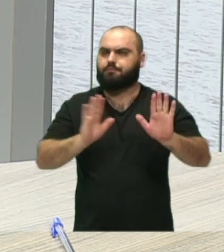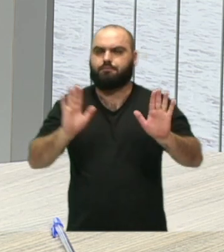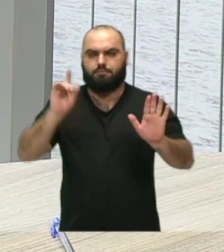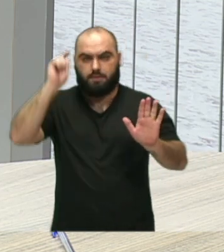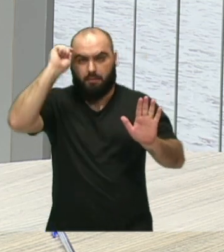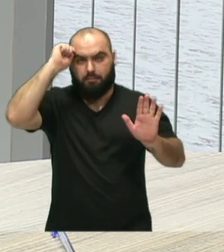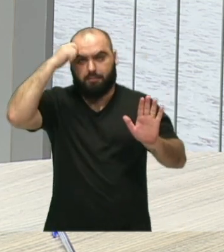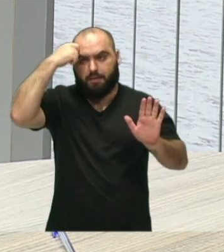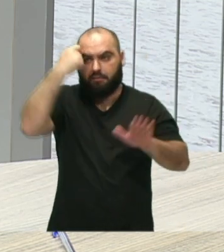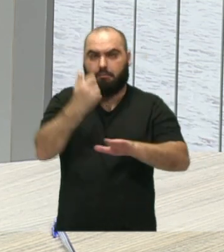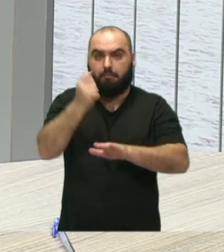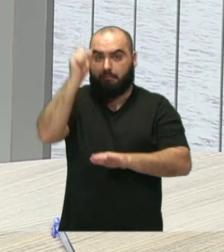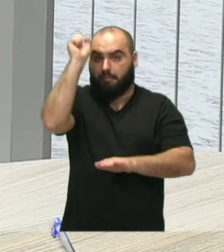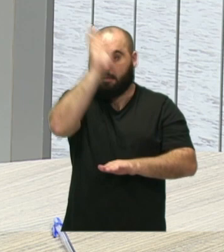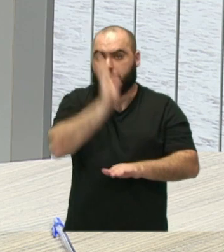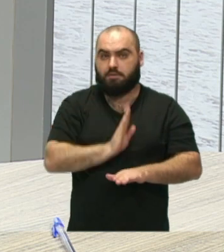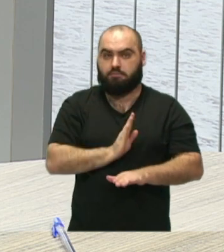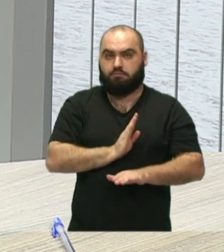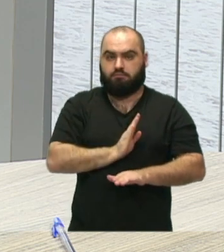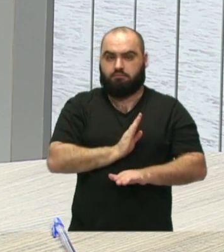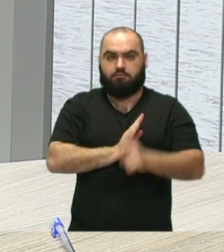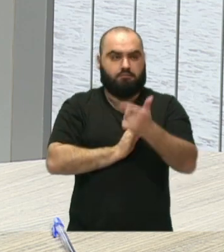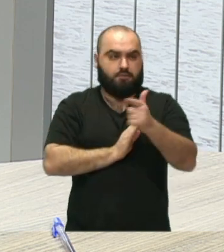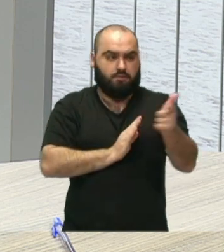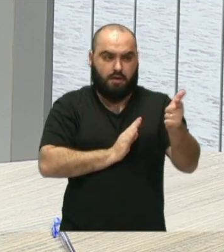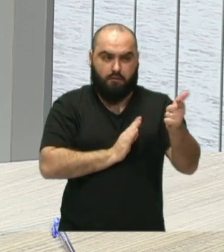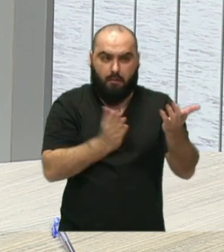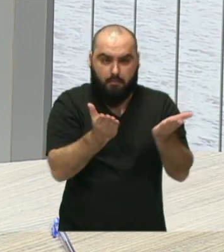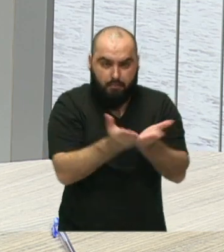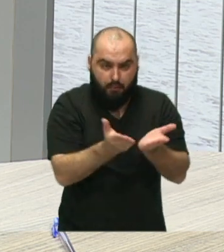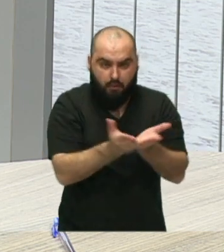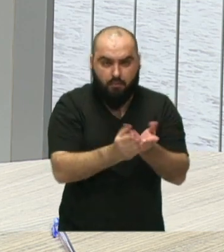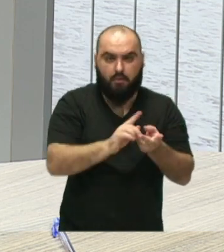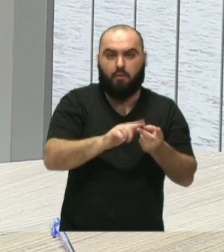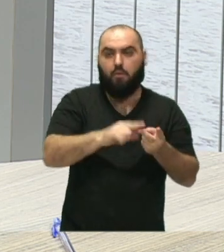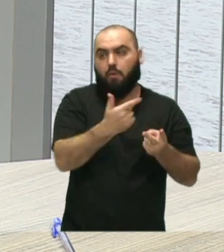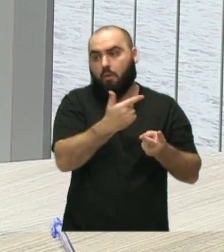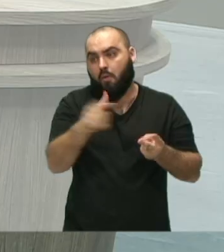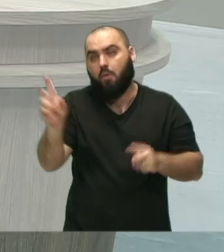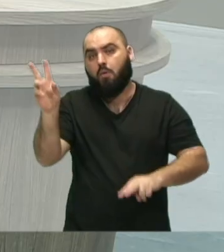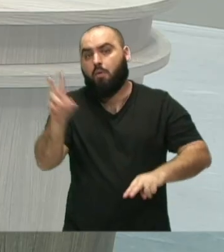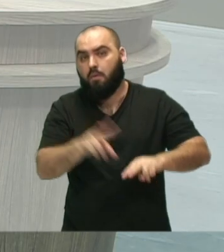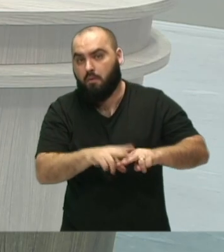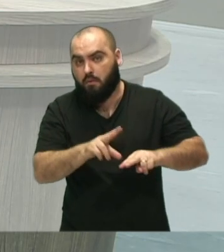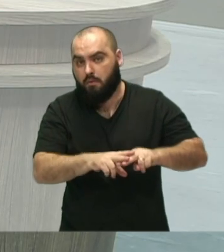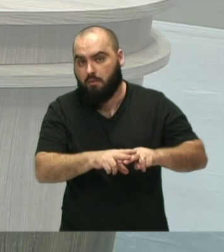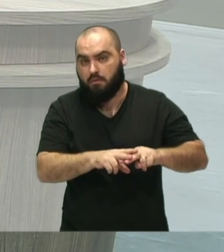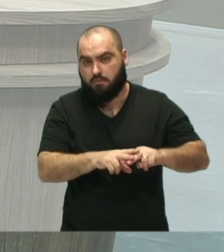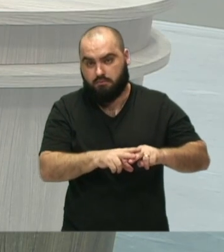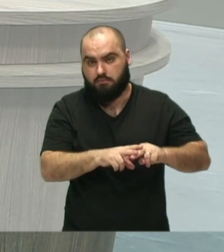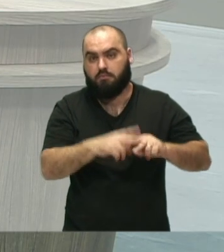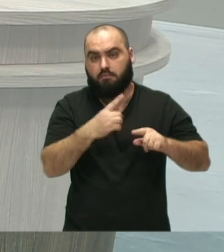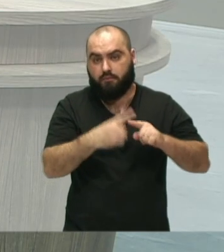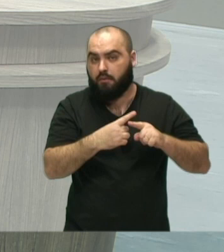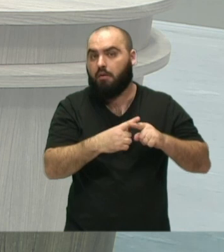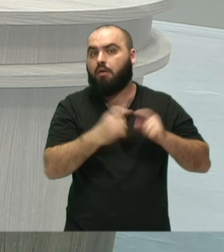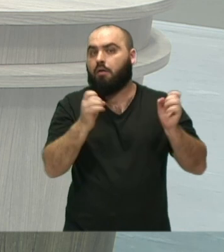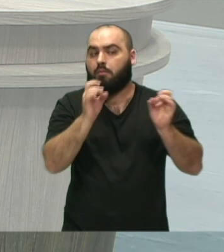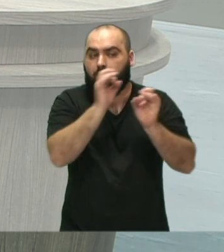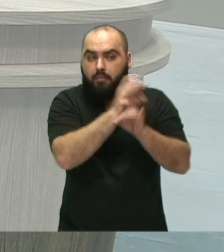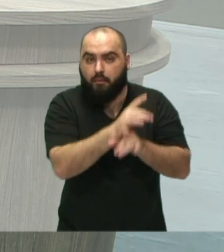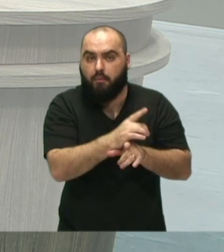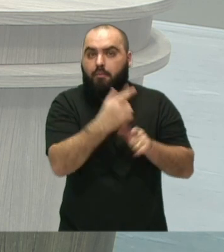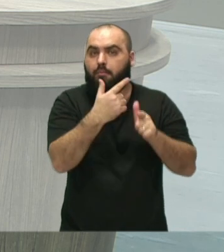preto brasileiro, que não fomos parar na linha de pobreza ou nas penitenciárias ao acaso, porque saímos depois de um processo